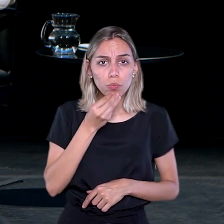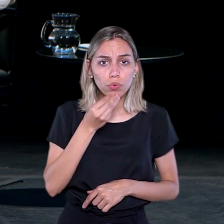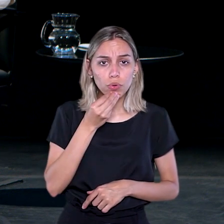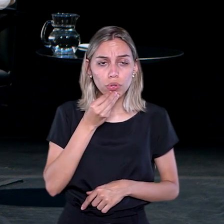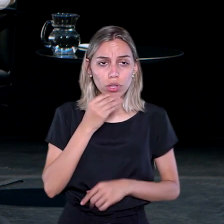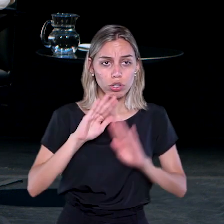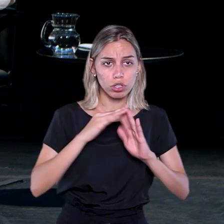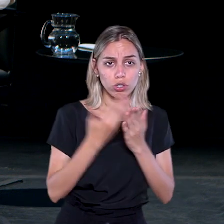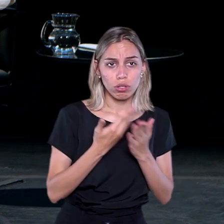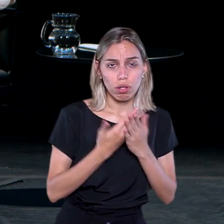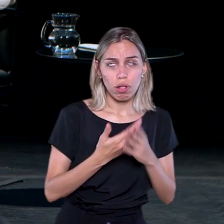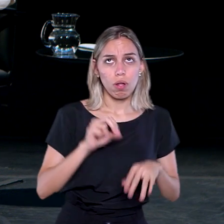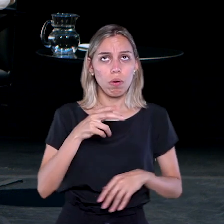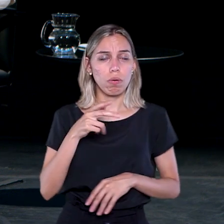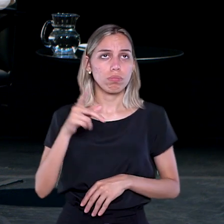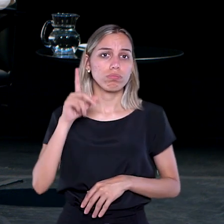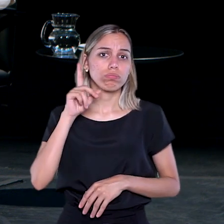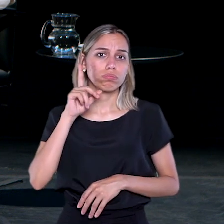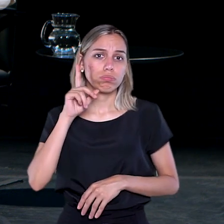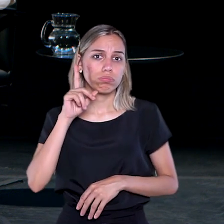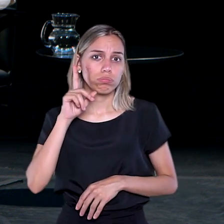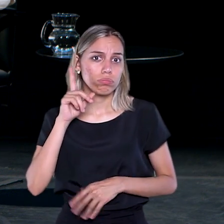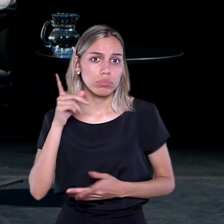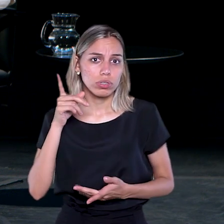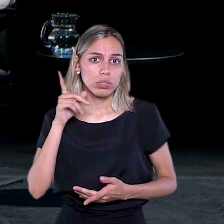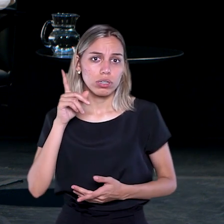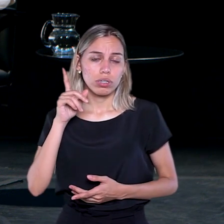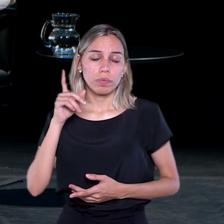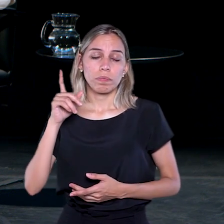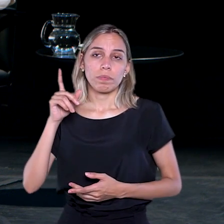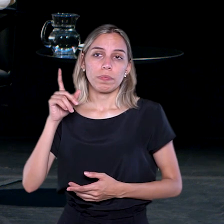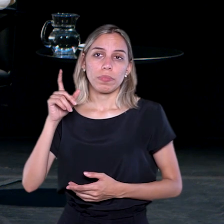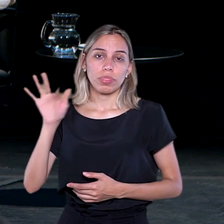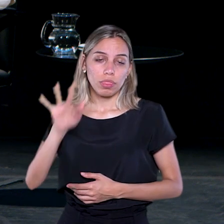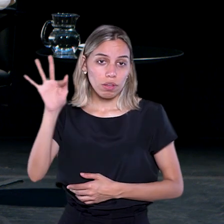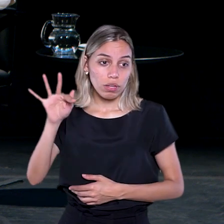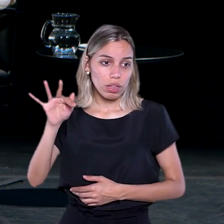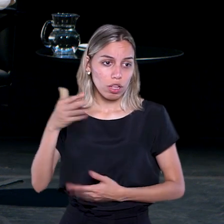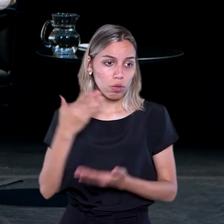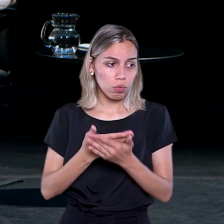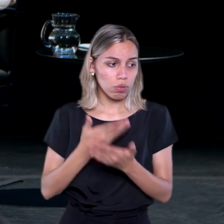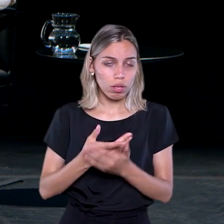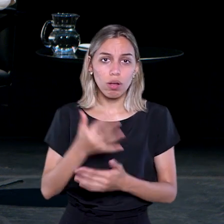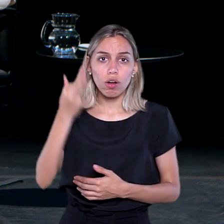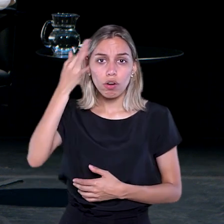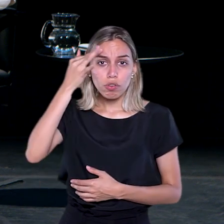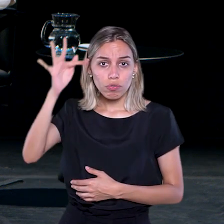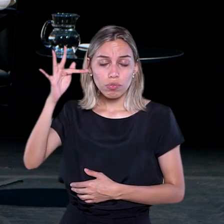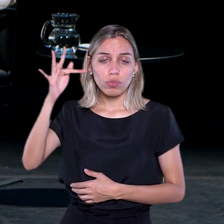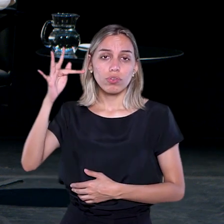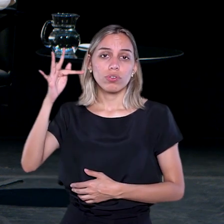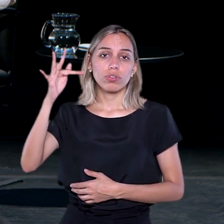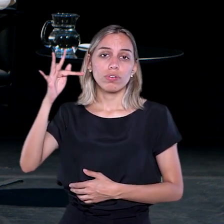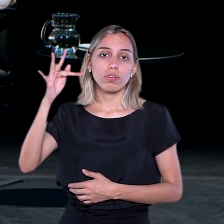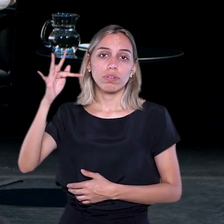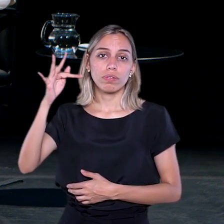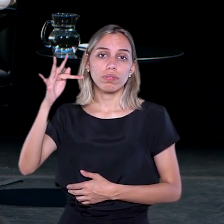é conhecimento. E essa razão moderna vai se colocar no lugar de dizer, não, isso não é conhecimento. Né? Então, a gente tem